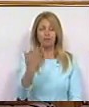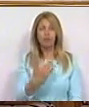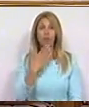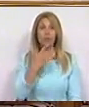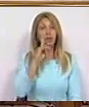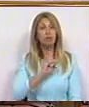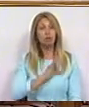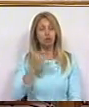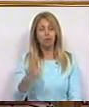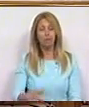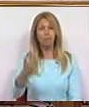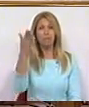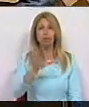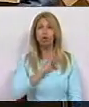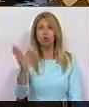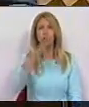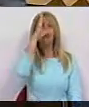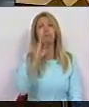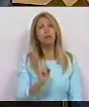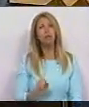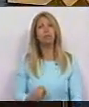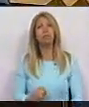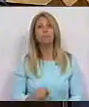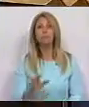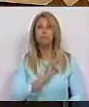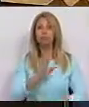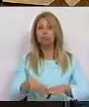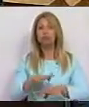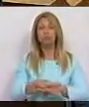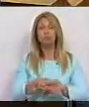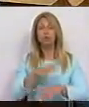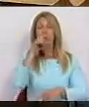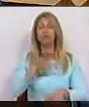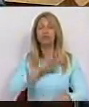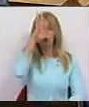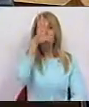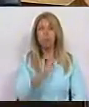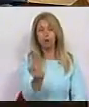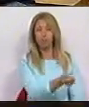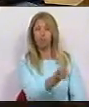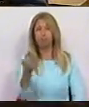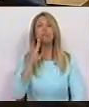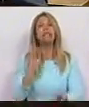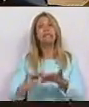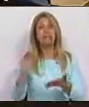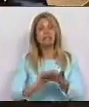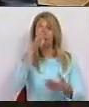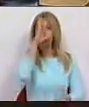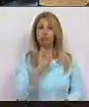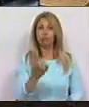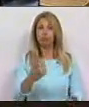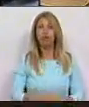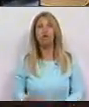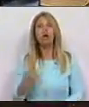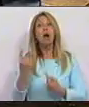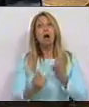Muito obrigado, Senhora Presidente, Senhor Primeiro-Ministro, Senhores Ministros, Deputados de Estado. Algumas